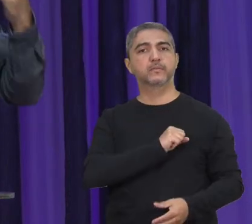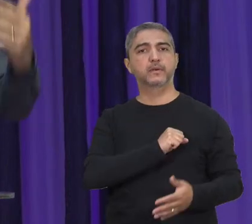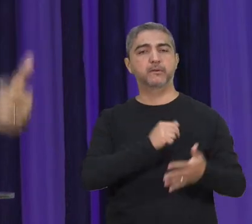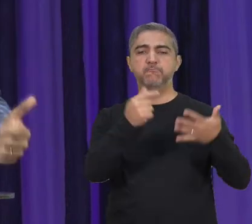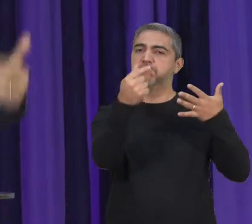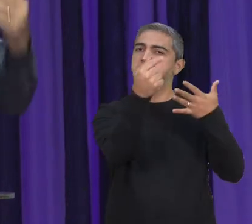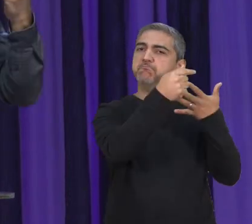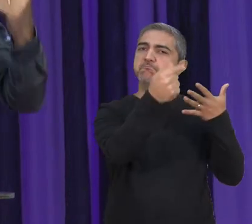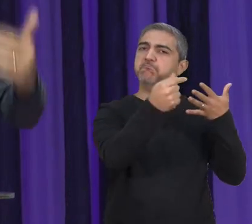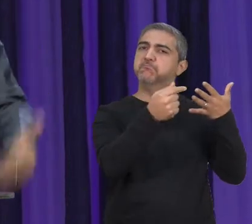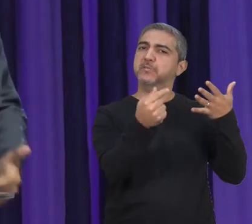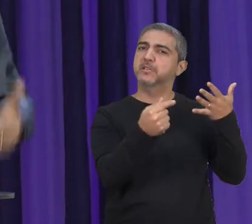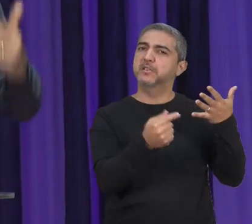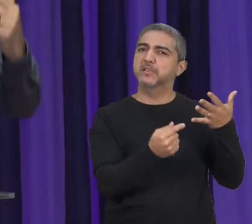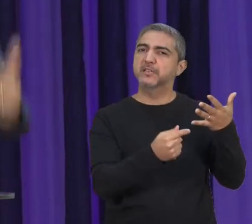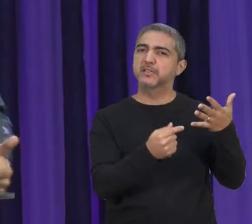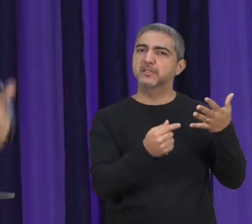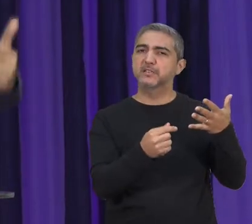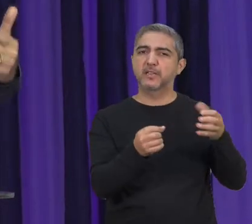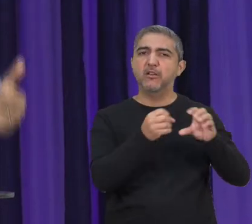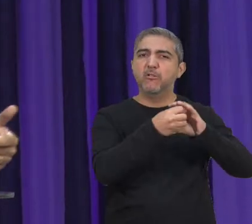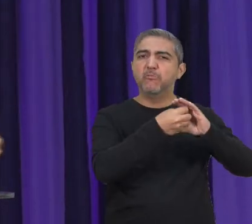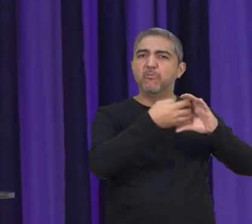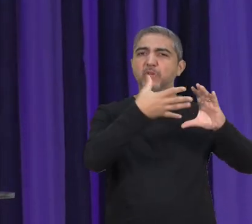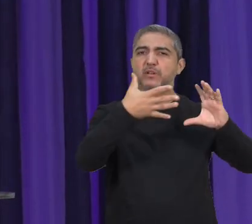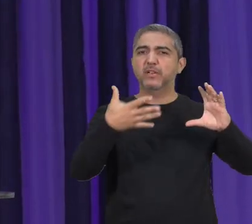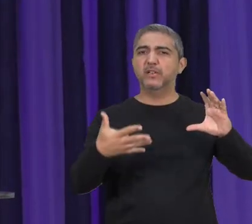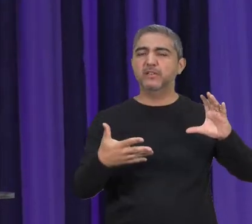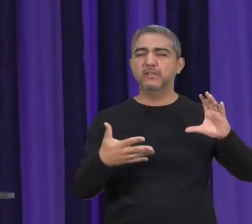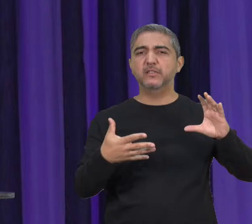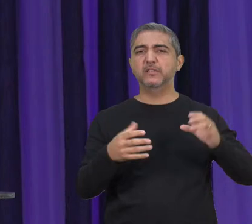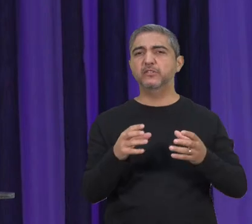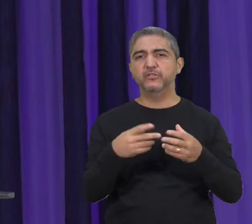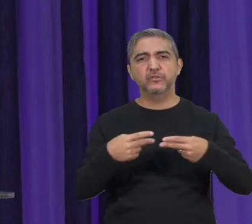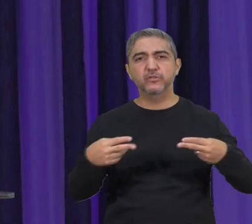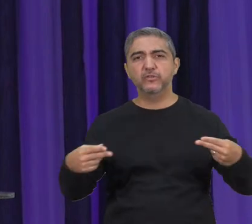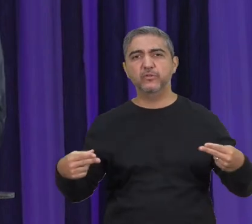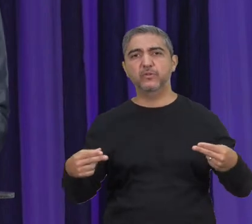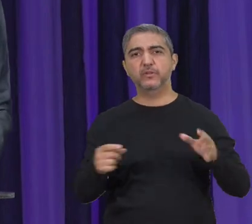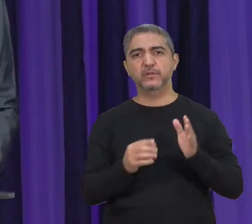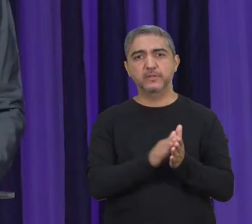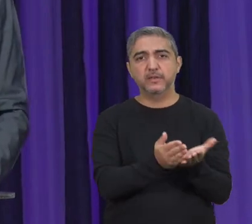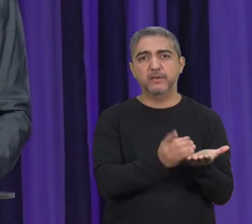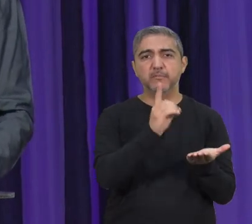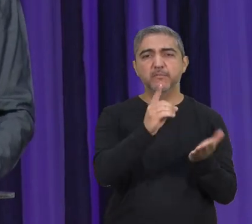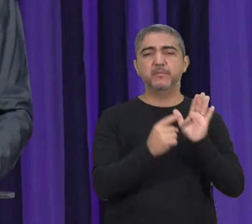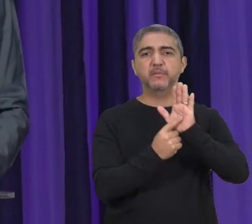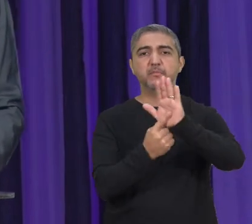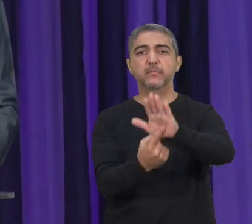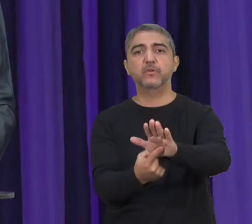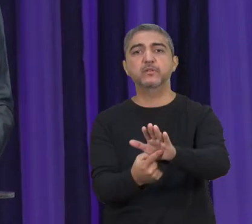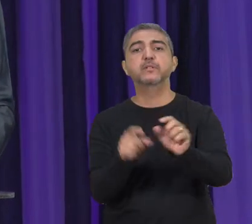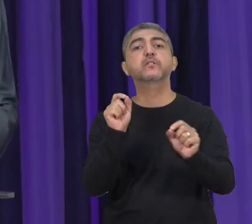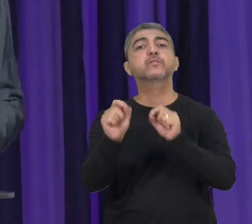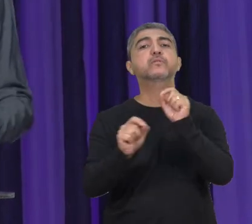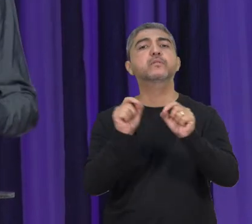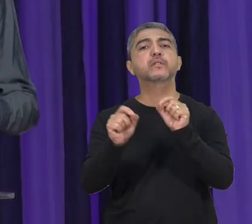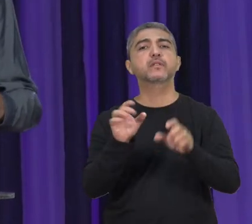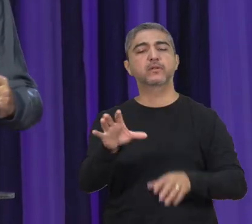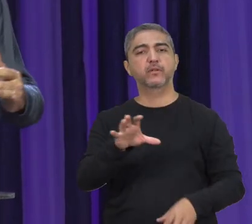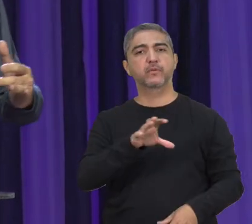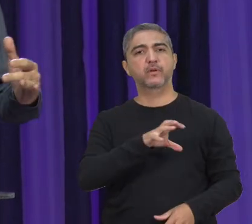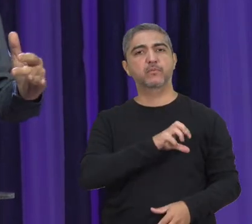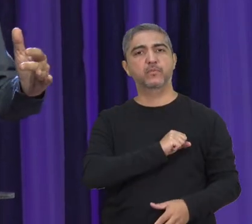expressões, de atitudes, de ações próprias do amor a partir da palavra de Deus.